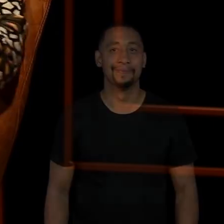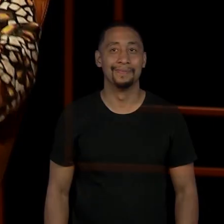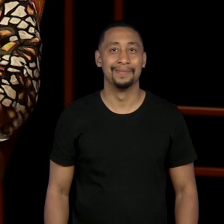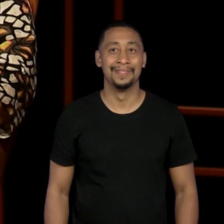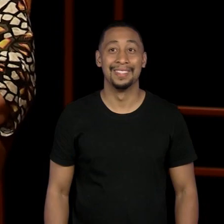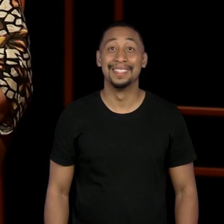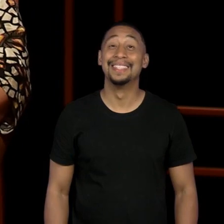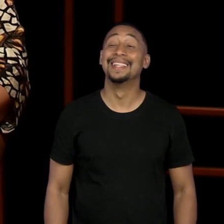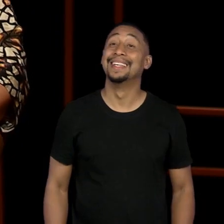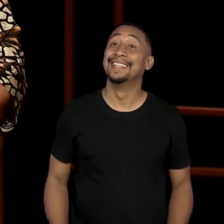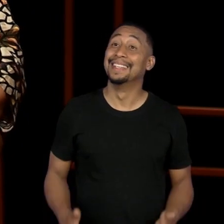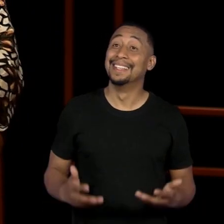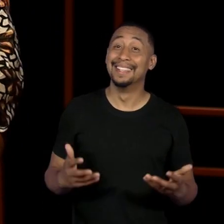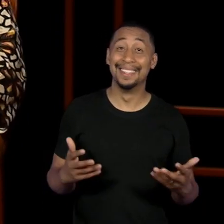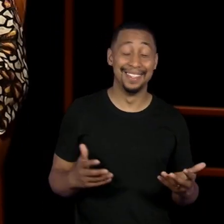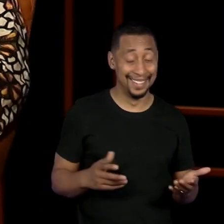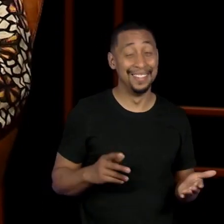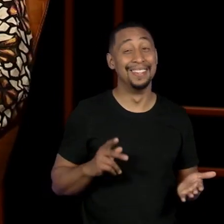Me aguarda, Suami.